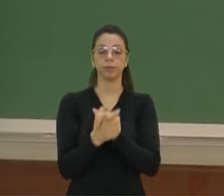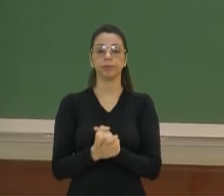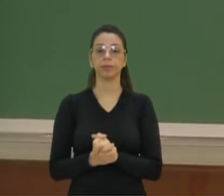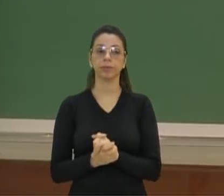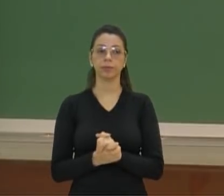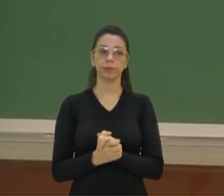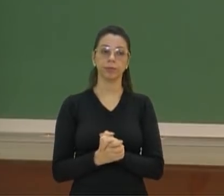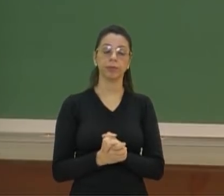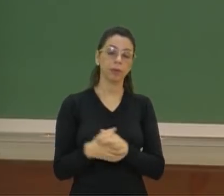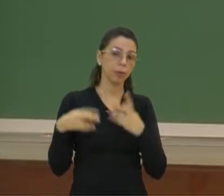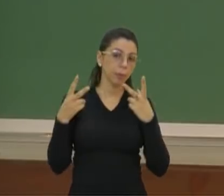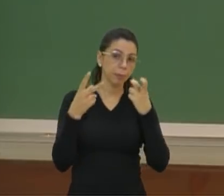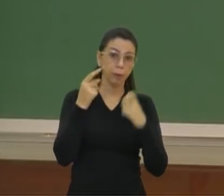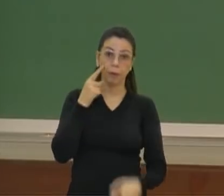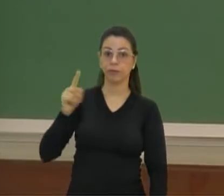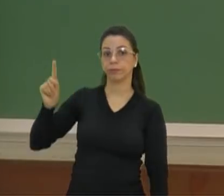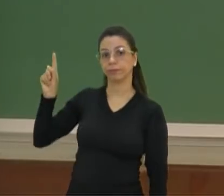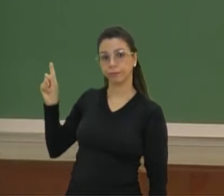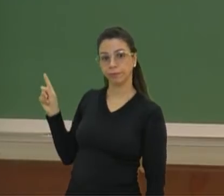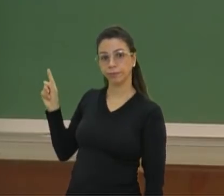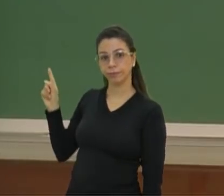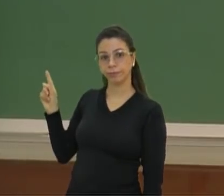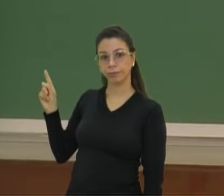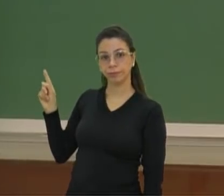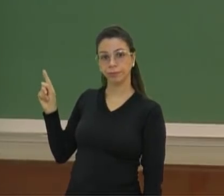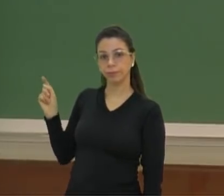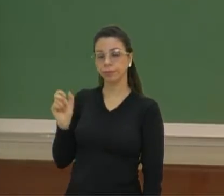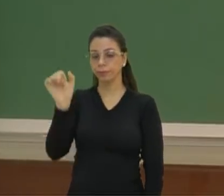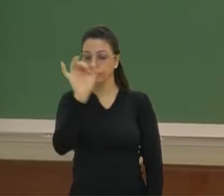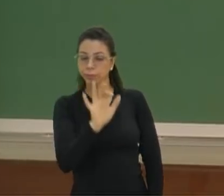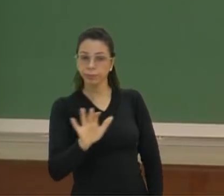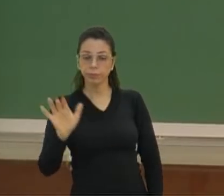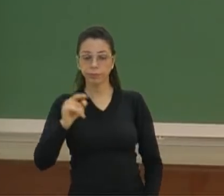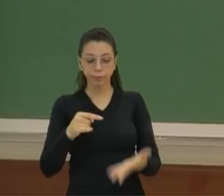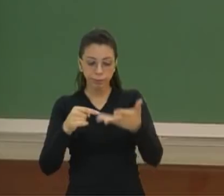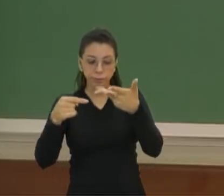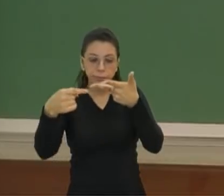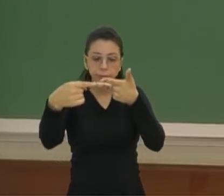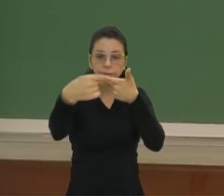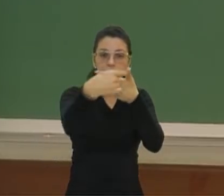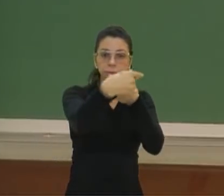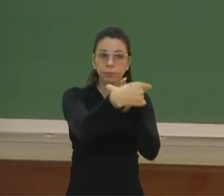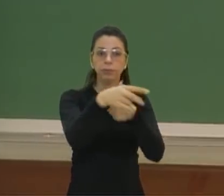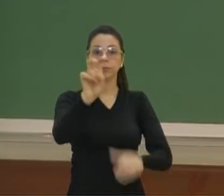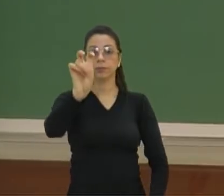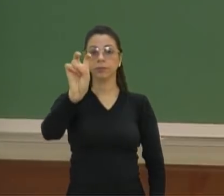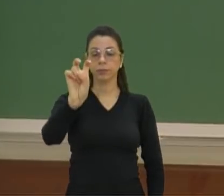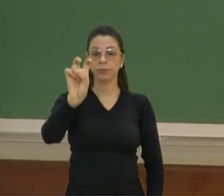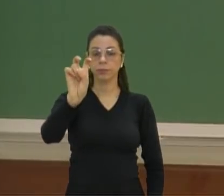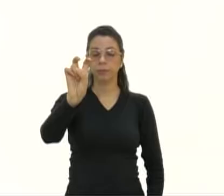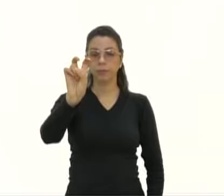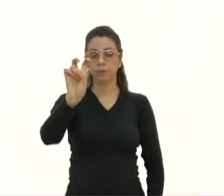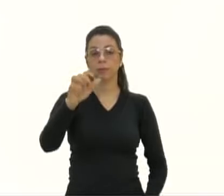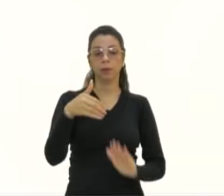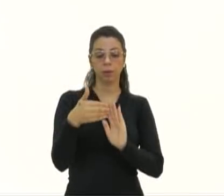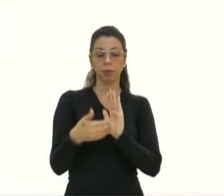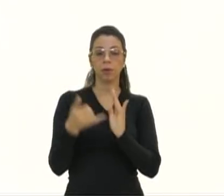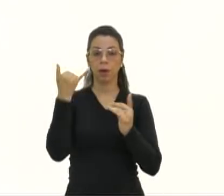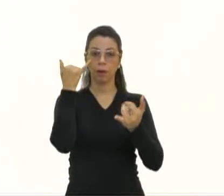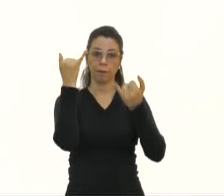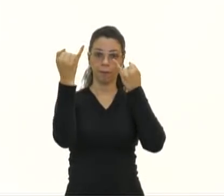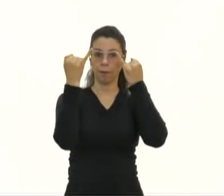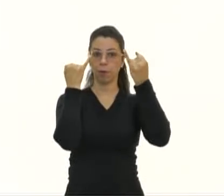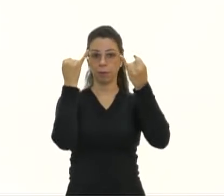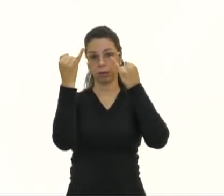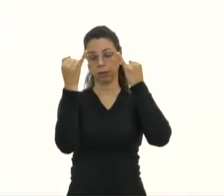Então, observem nessa imagem que eu trago para vocês os 5 sentidos e todas essas informações vão